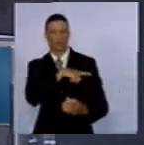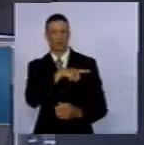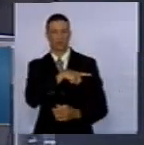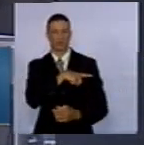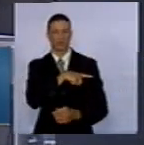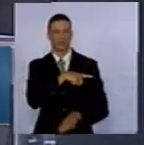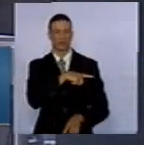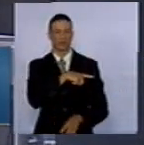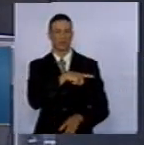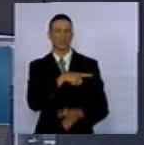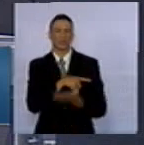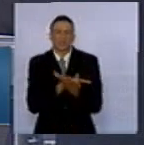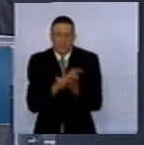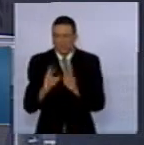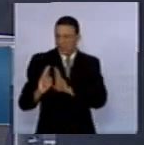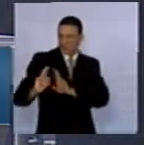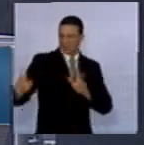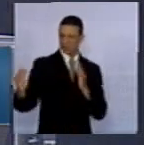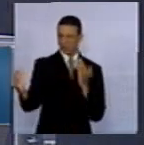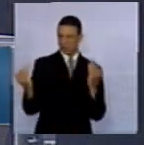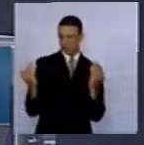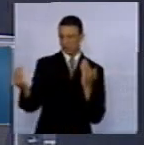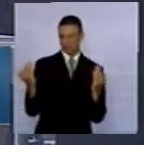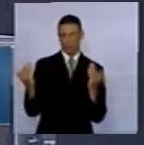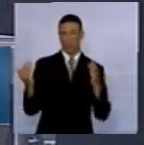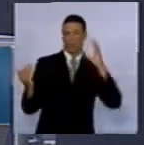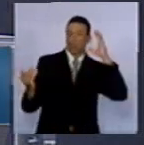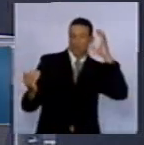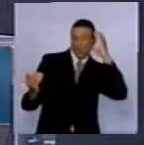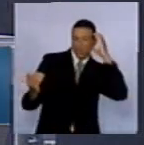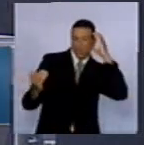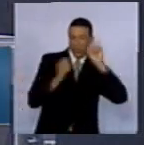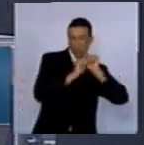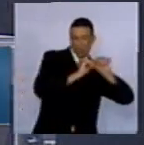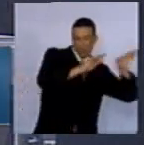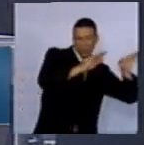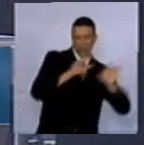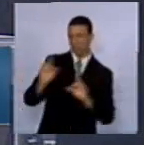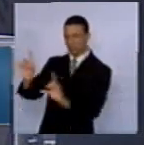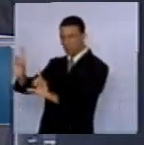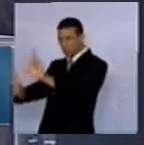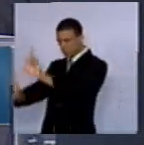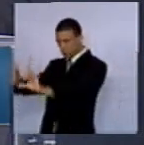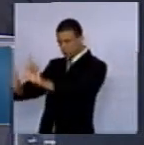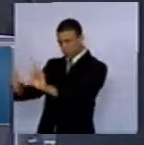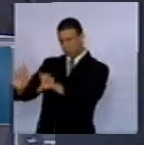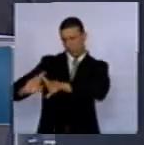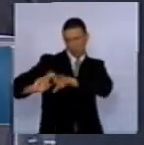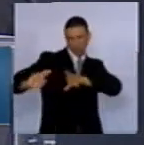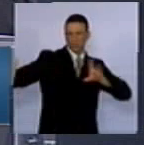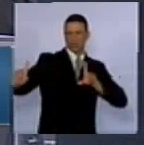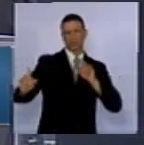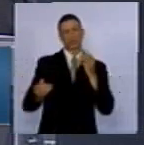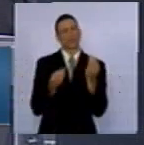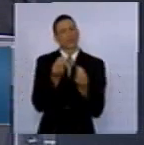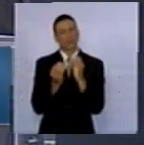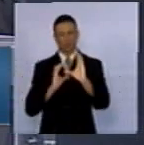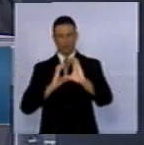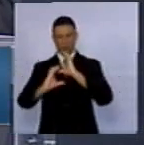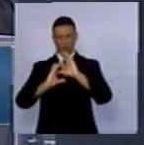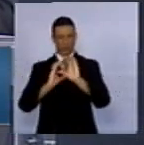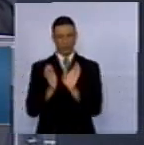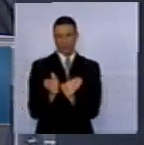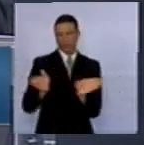o que vai distinguir realmente Rádio Difusão rádio e televisão os outros Campos de telecomunicação